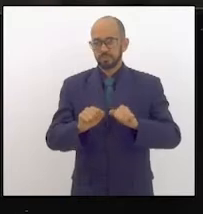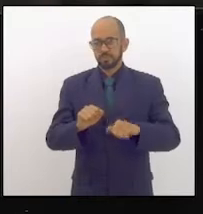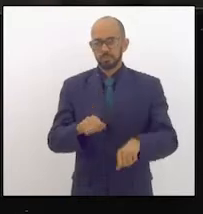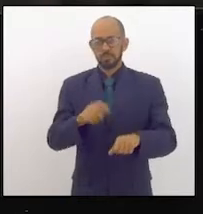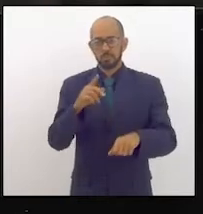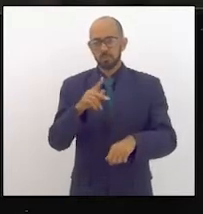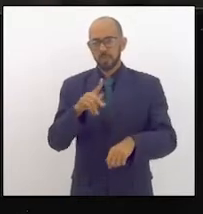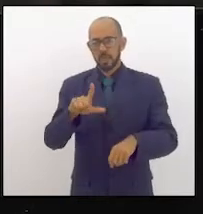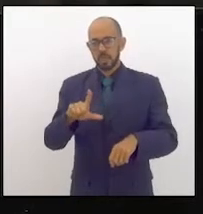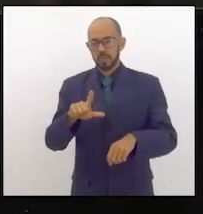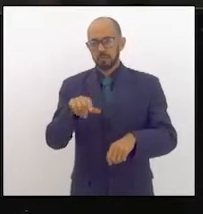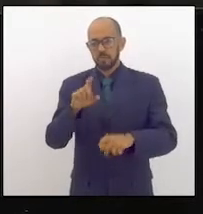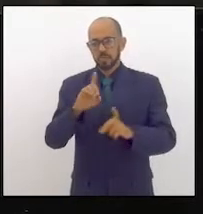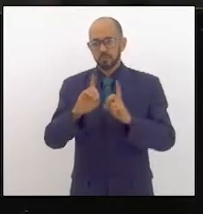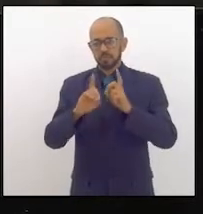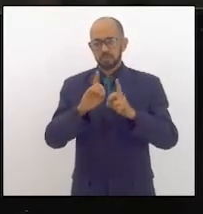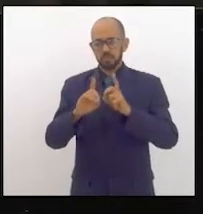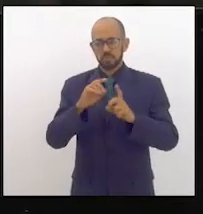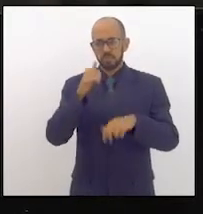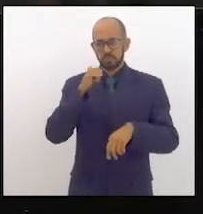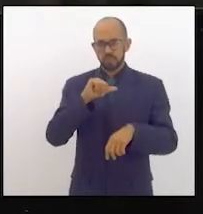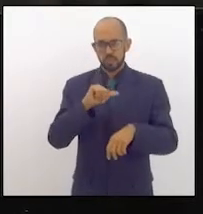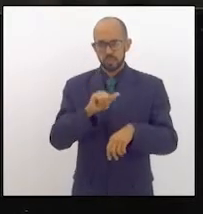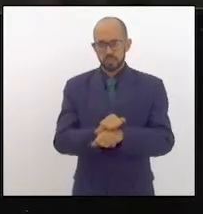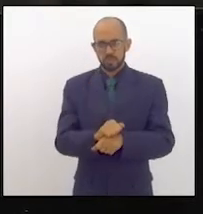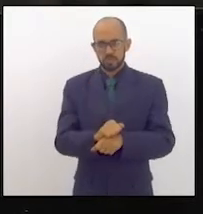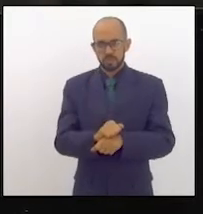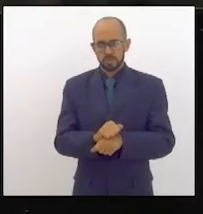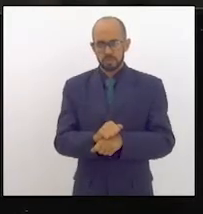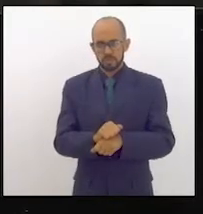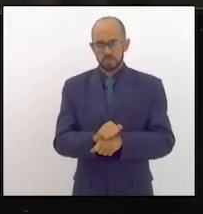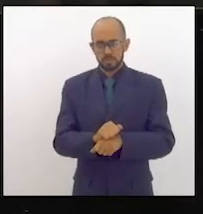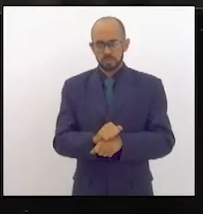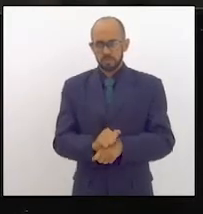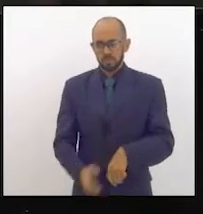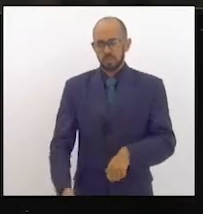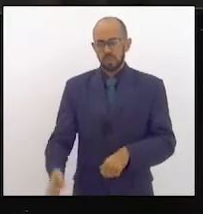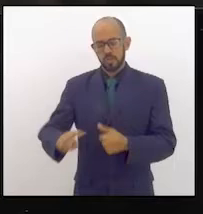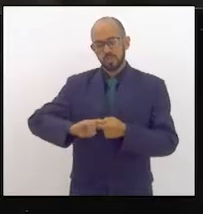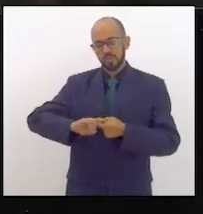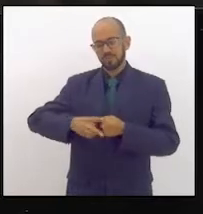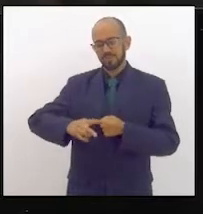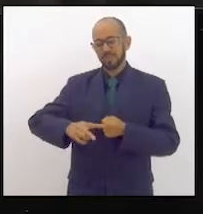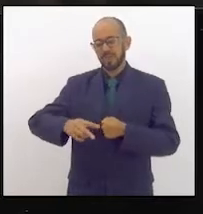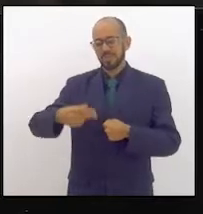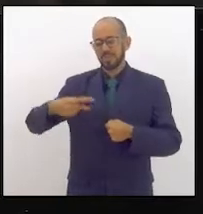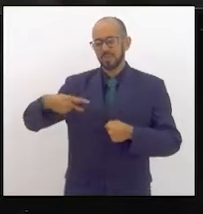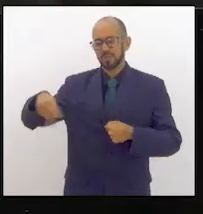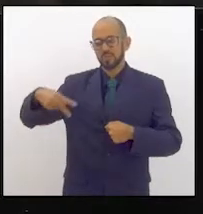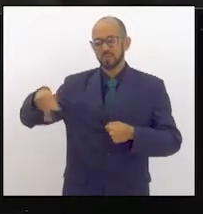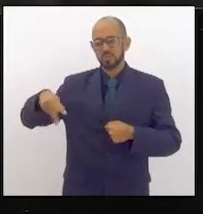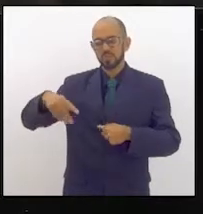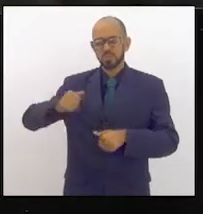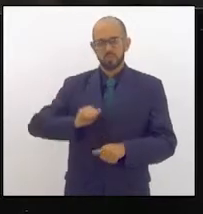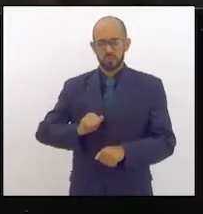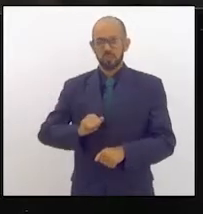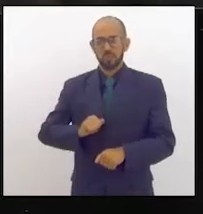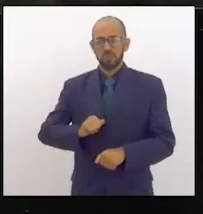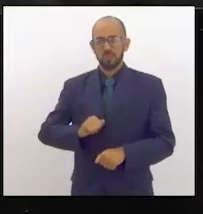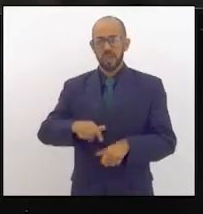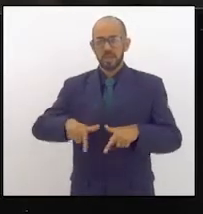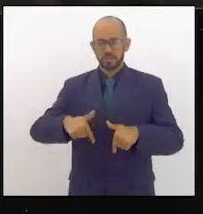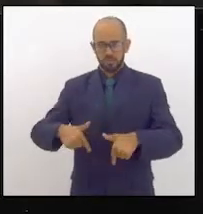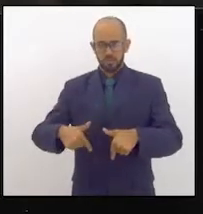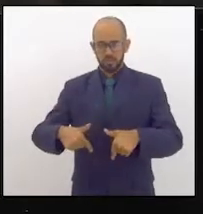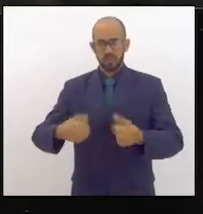de discussão sobre as mulheres dos plenários temáticos foi fruto de vossa excelência Então eu